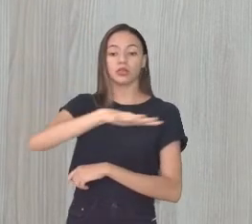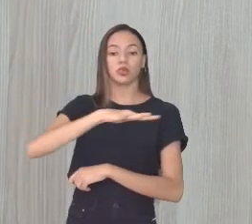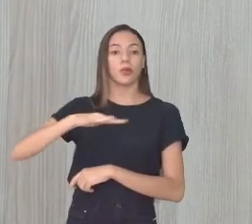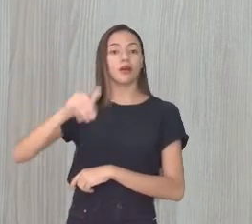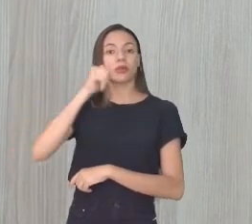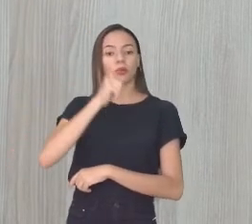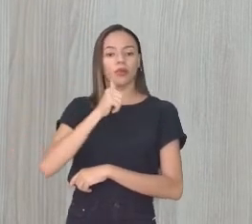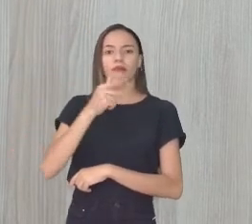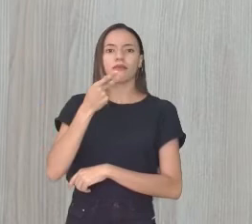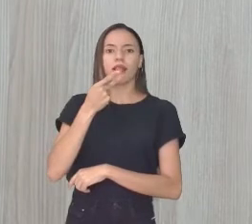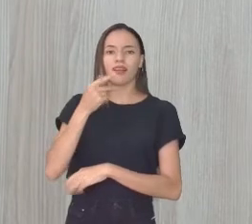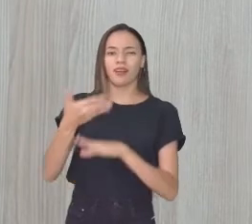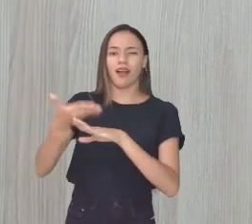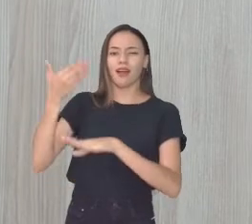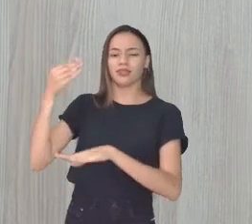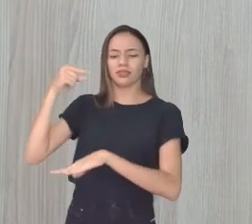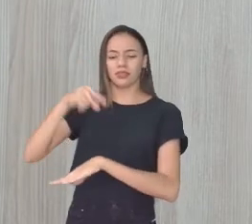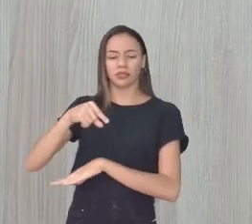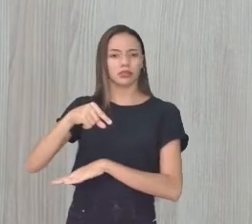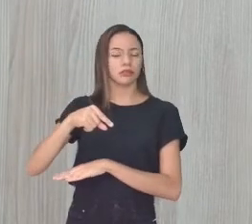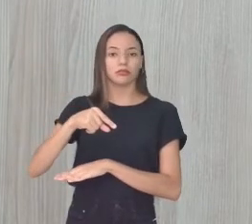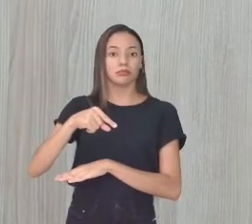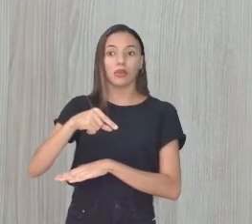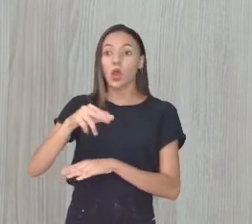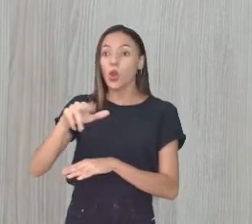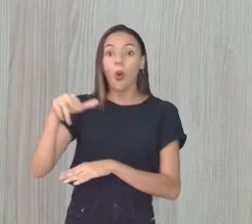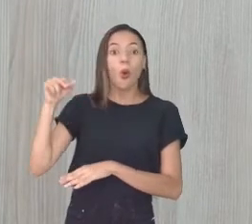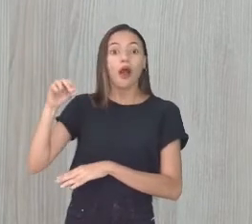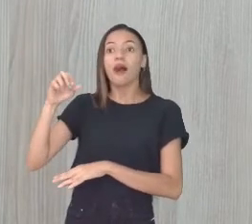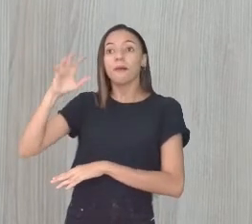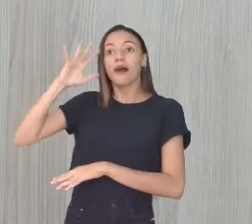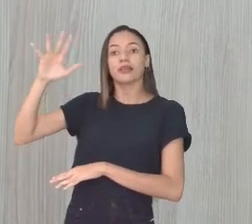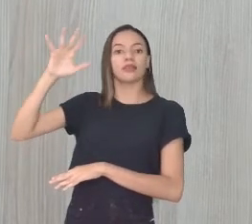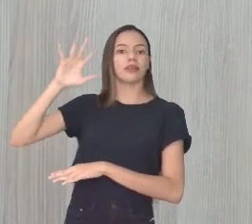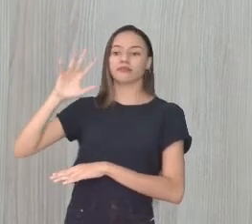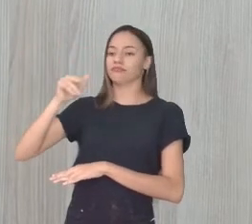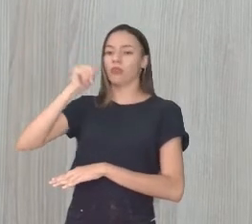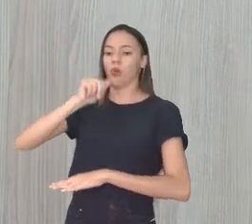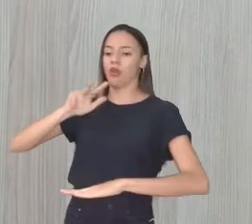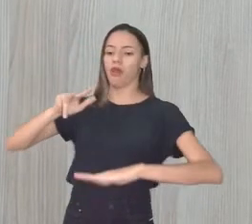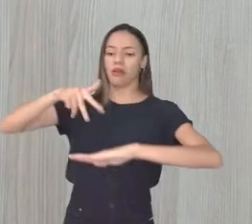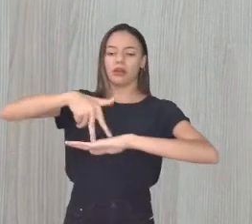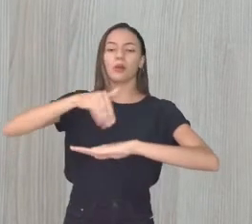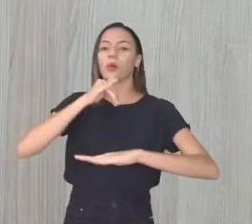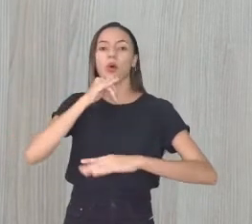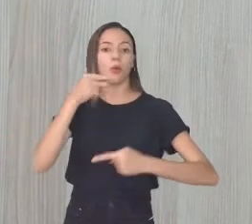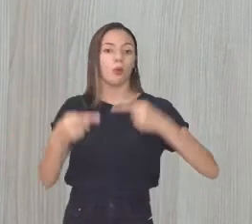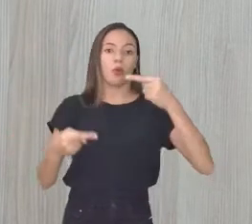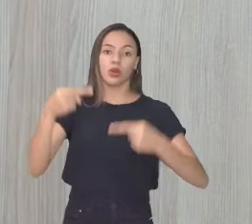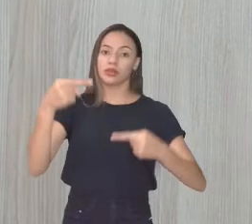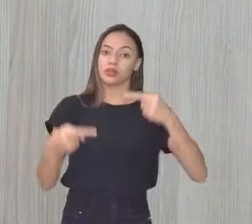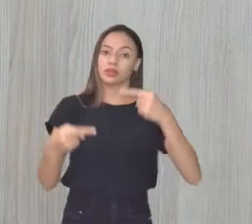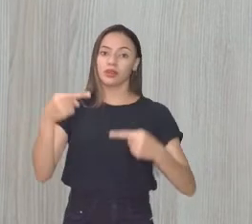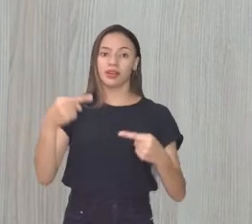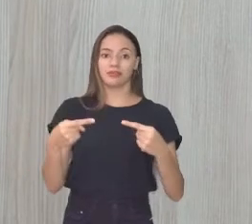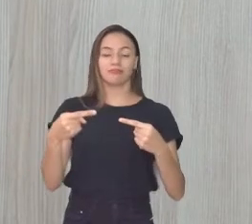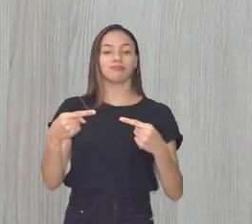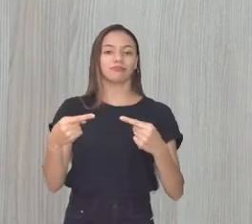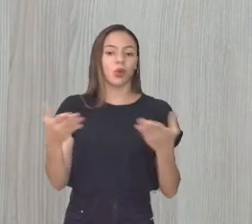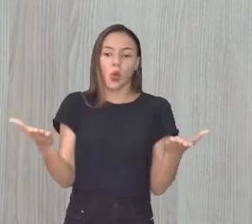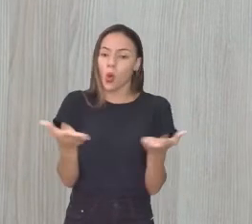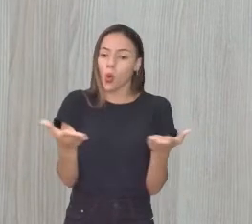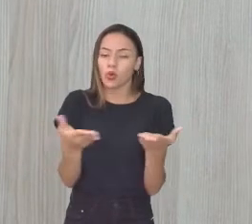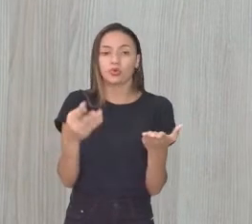eram nem, né, espaços que se imaginariam que elas iam ocupar, como é o caso na política, e a gente vê